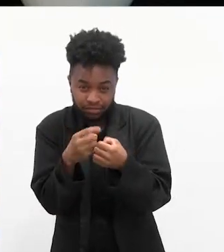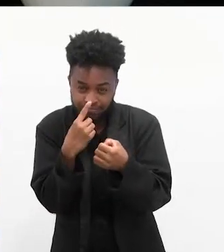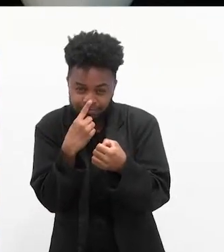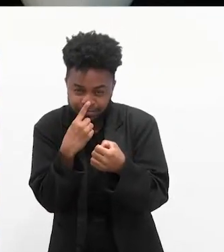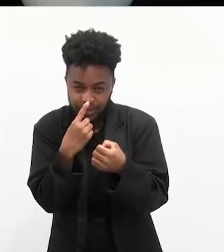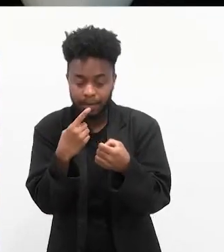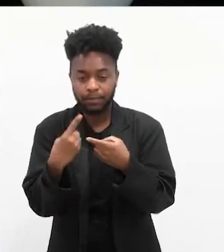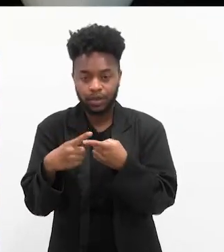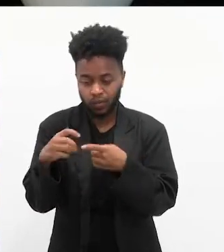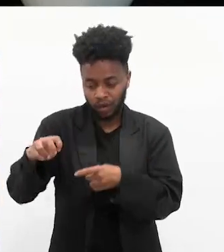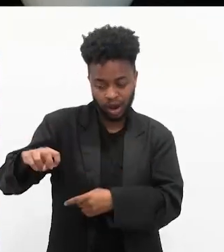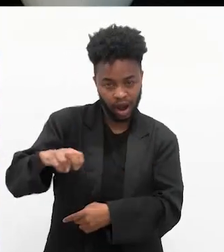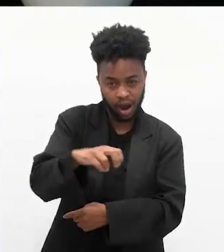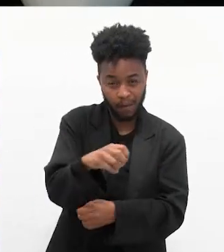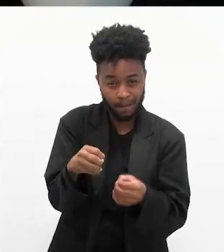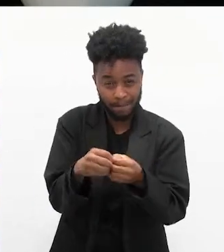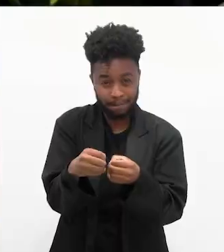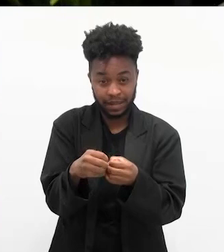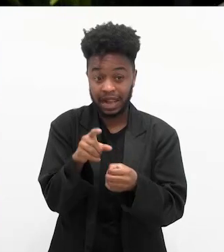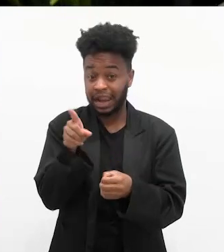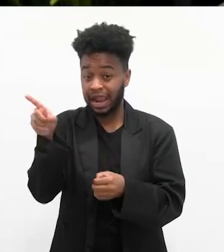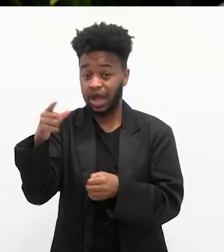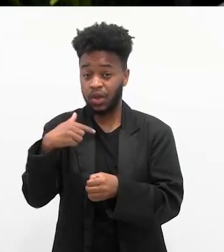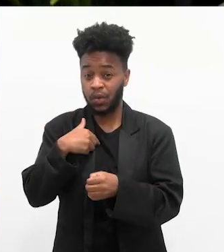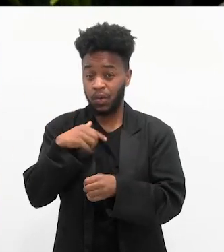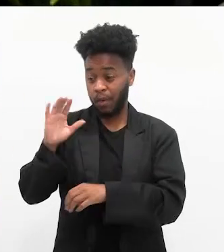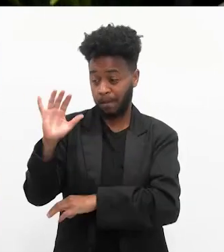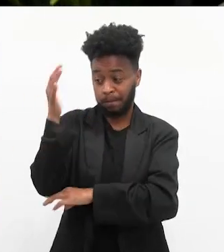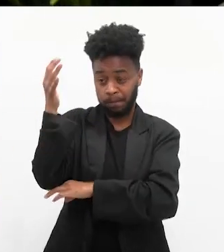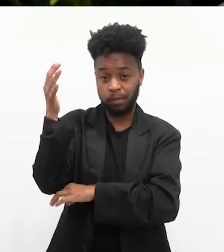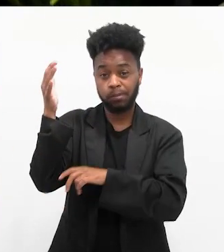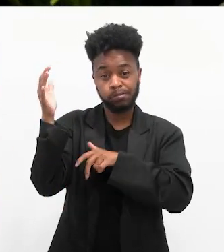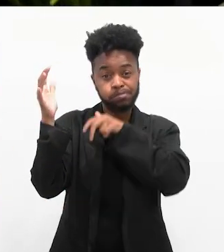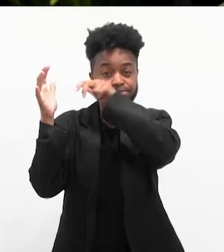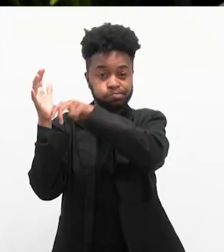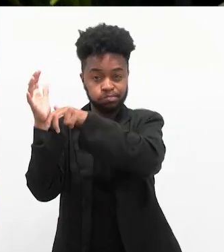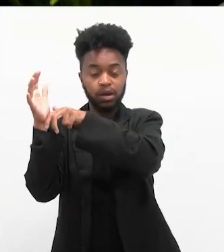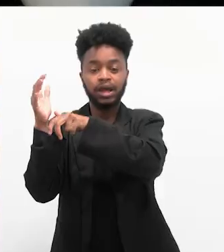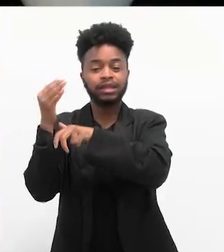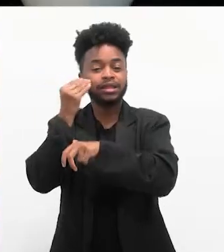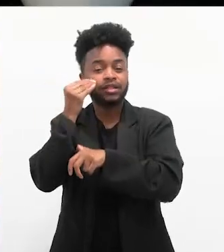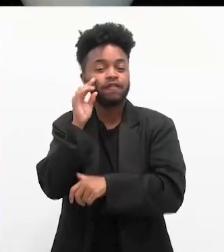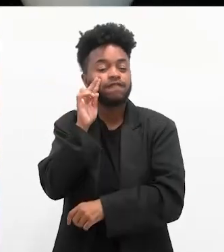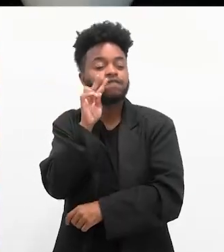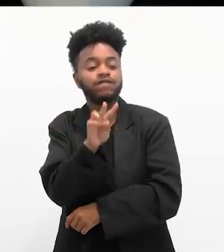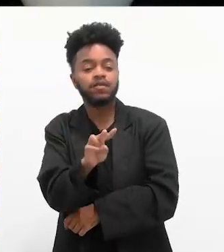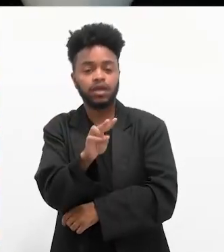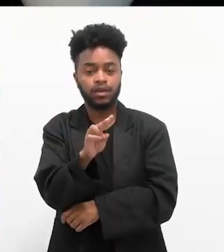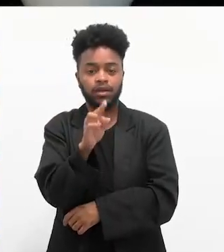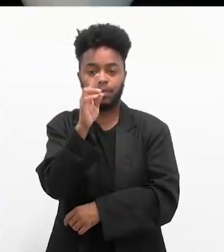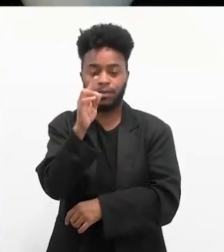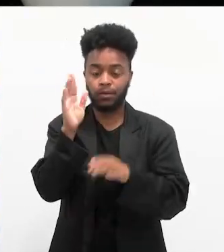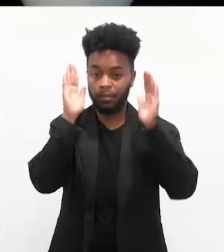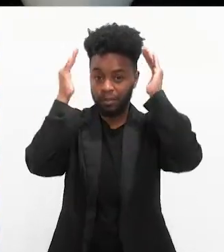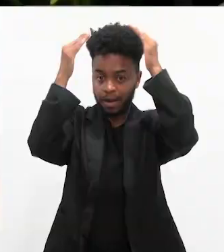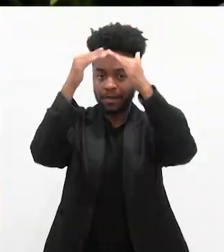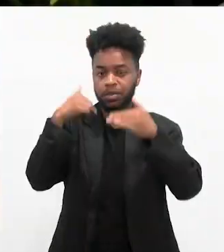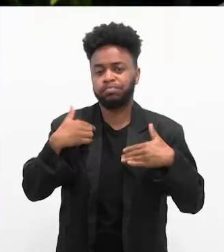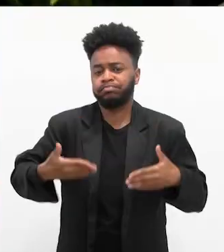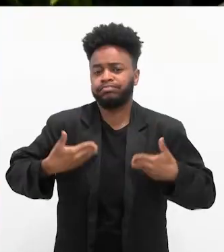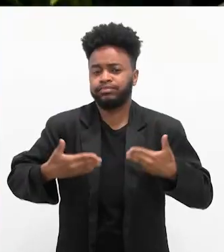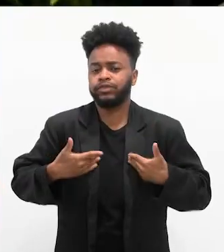assim, pertinho, porque ele passou no carro, lá eu subi no poste para enxergar o Papa. Eu estava